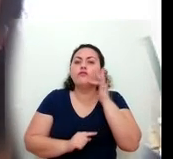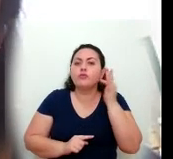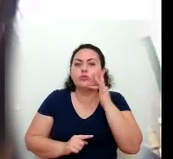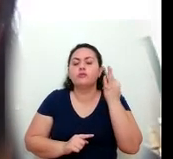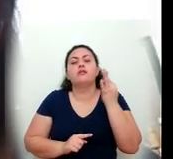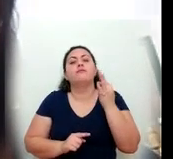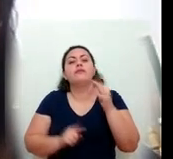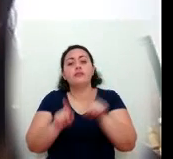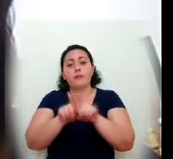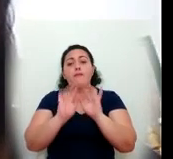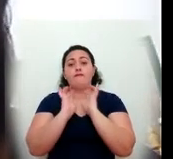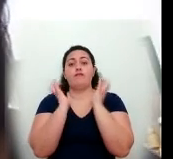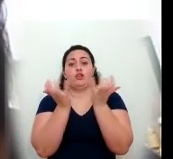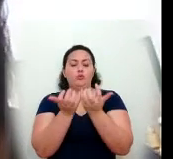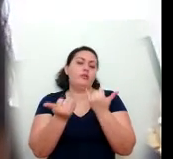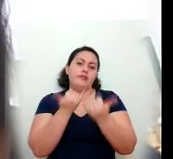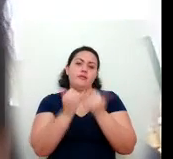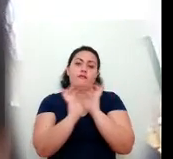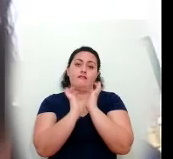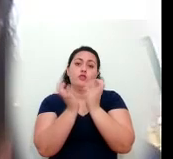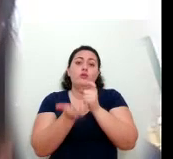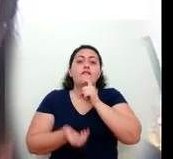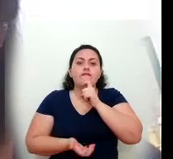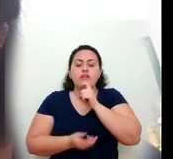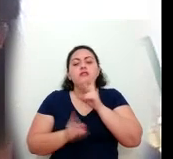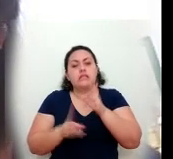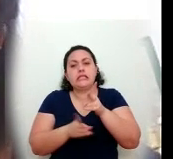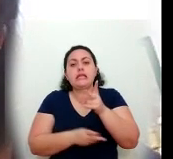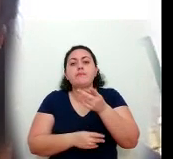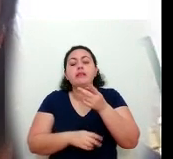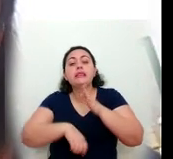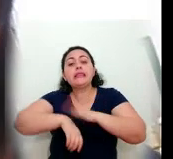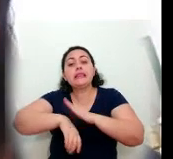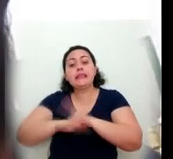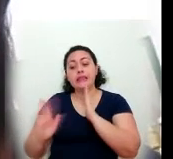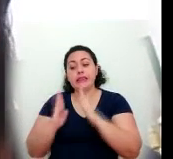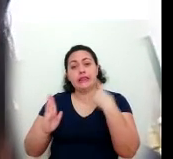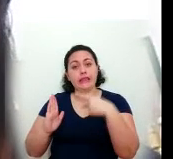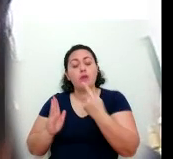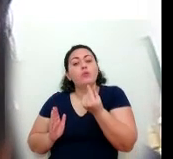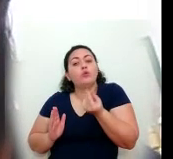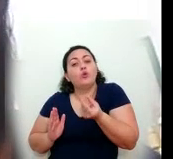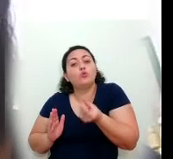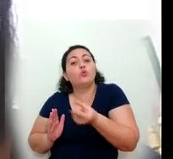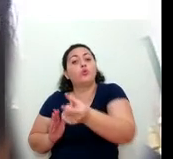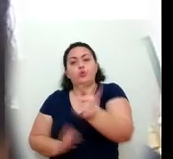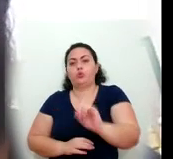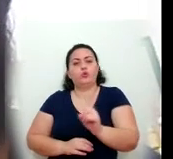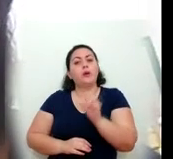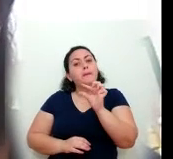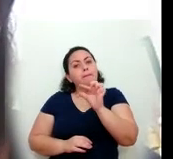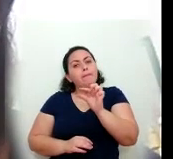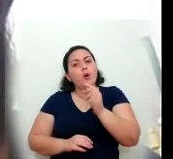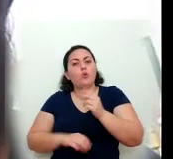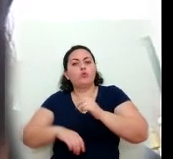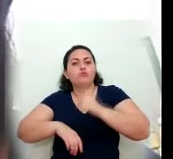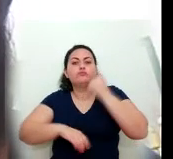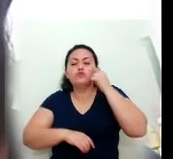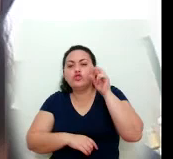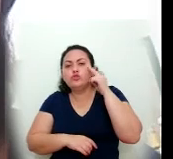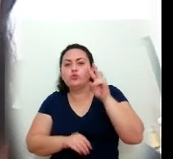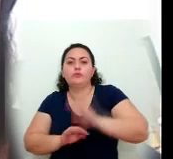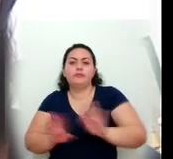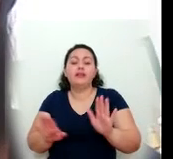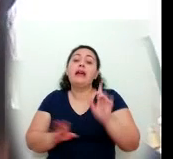verdes, em geral, têm uma durabilidade baixa, né? Então é bacana, assim, ao chegar, né, do mercado, já